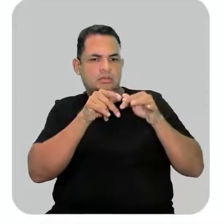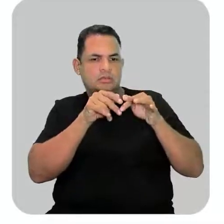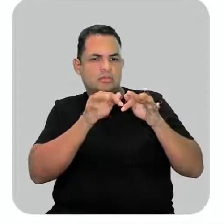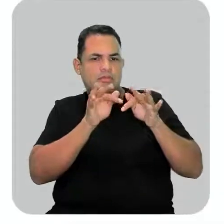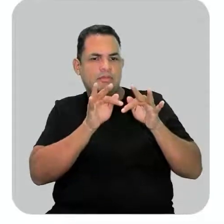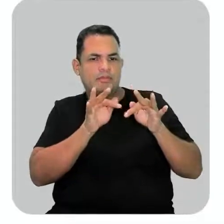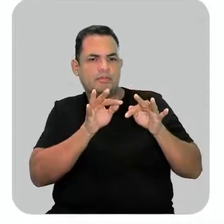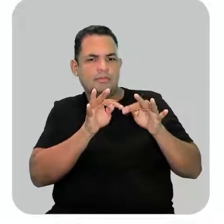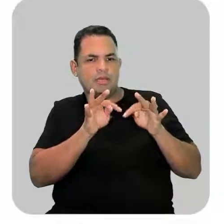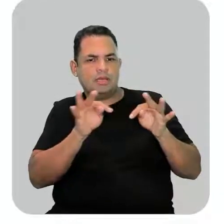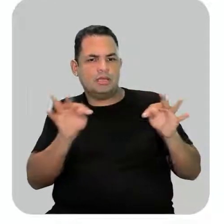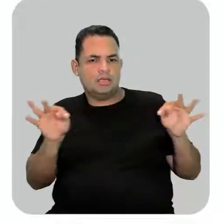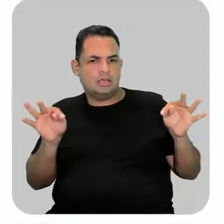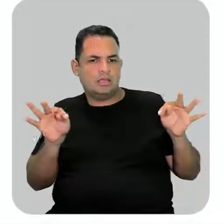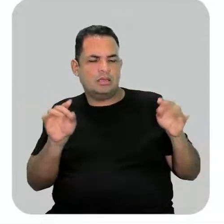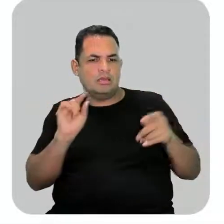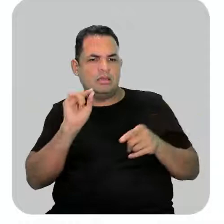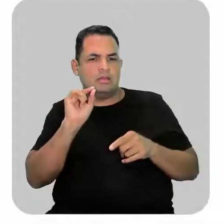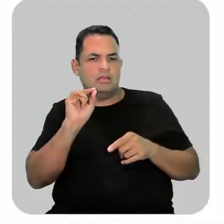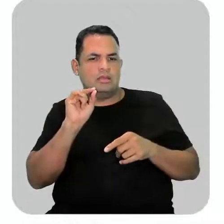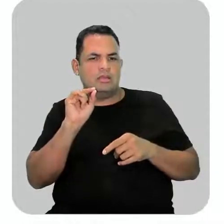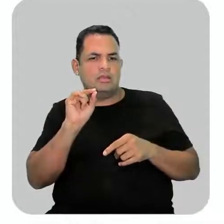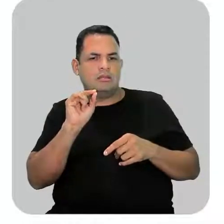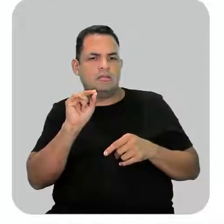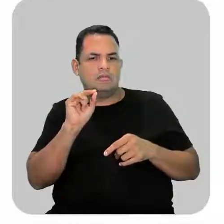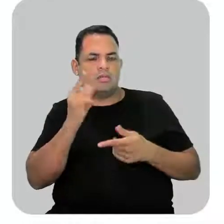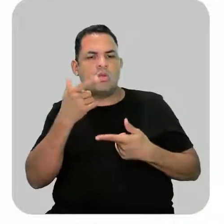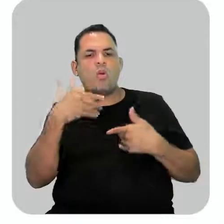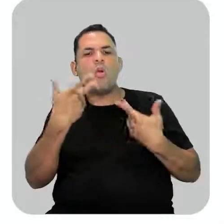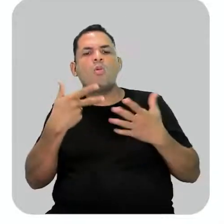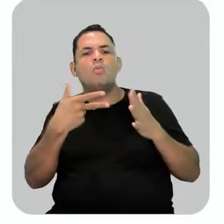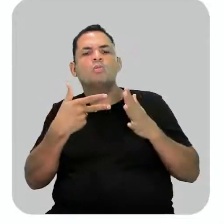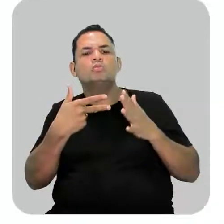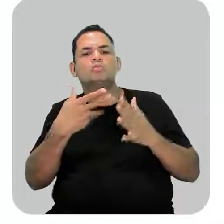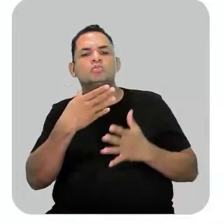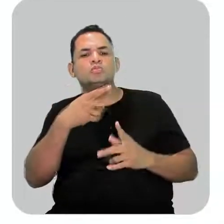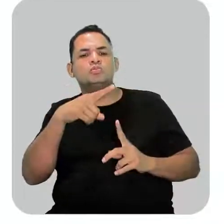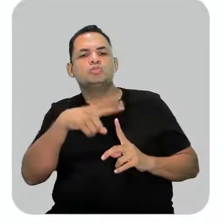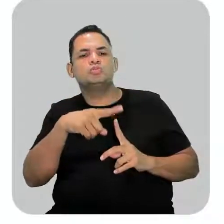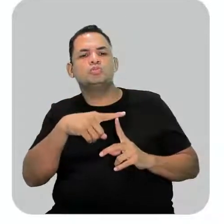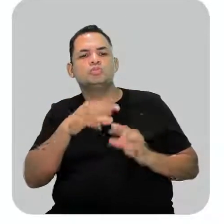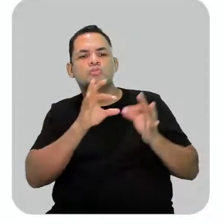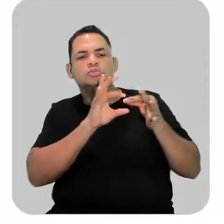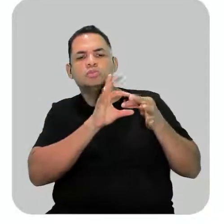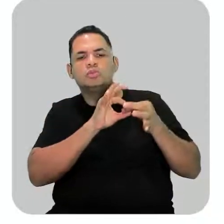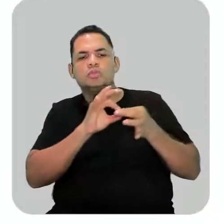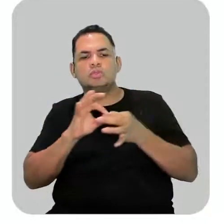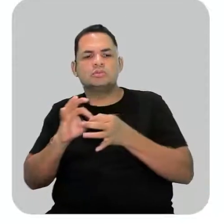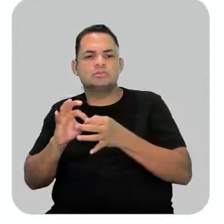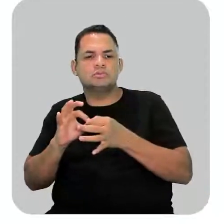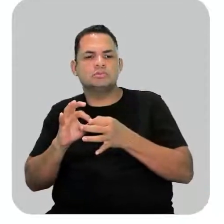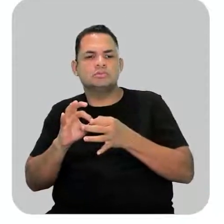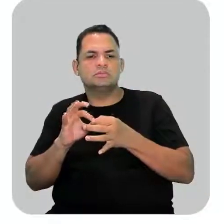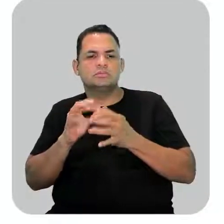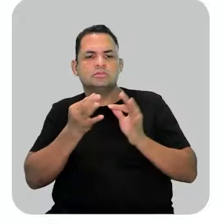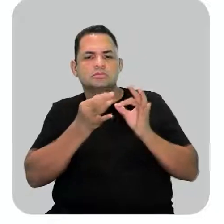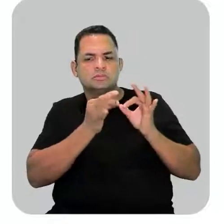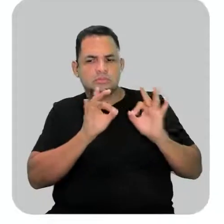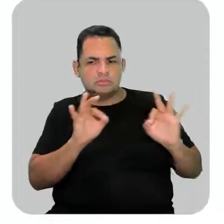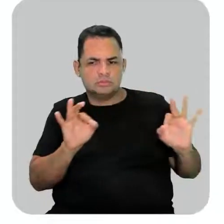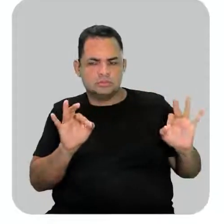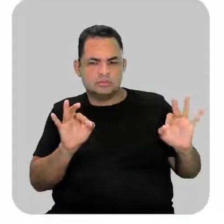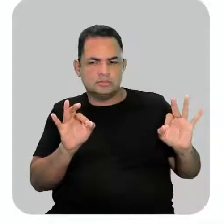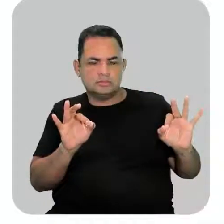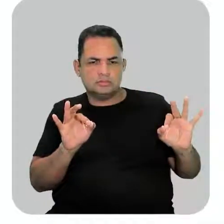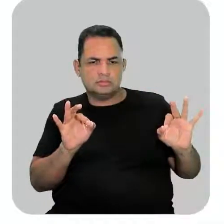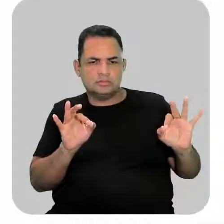et. O que você vai olhar agora? Tipo de ligação. Olha aqui a ligação. É do tipo simples, então